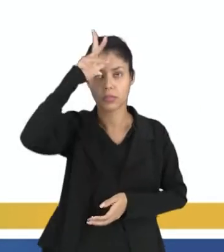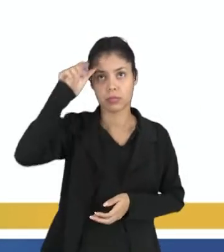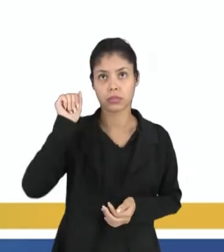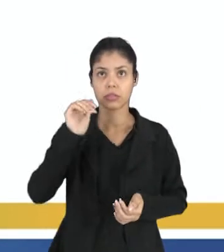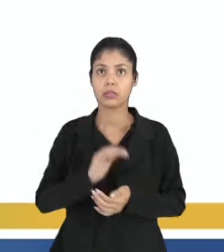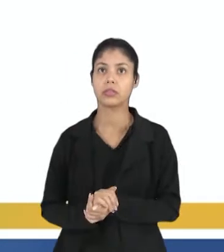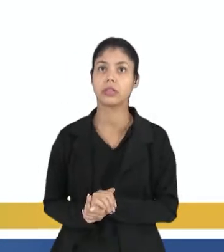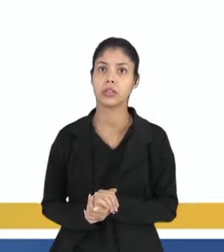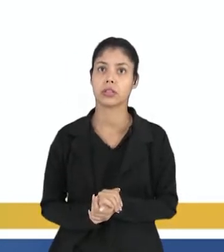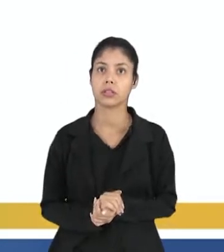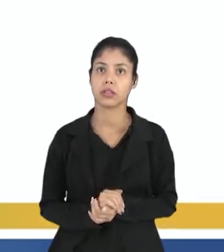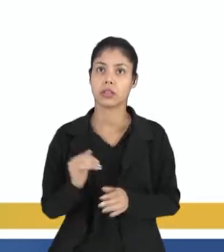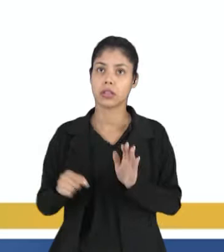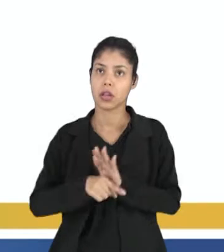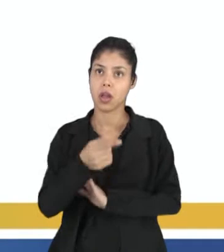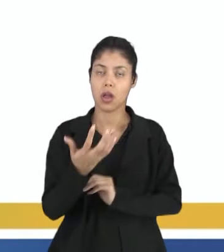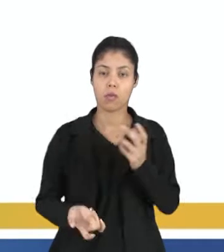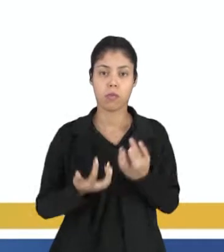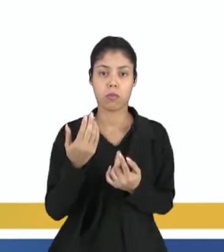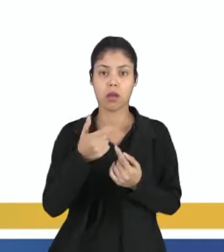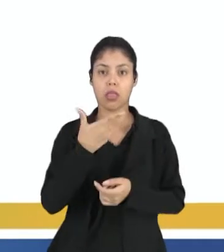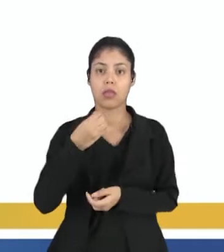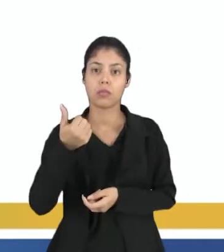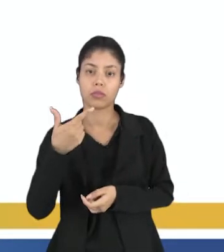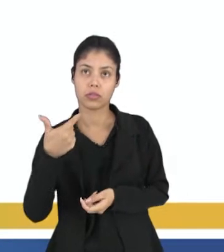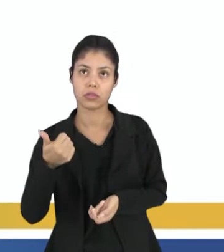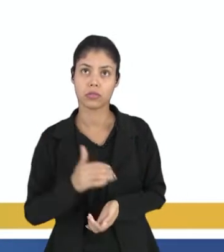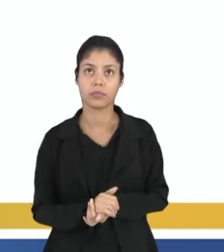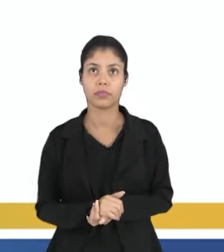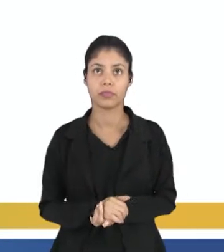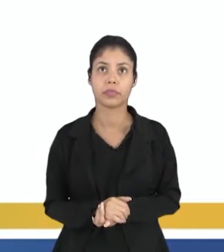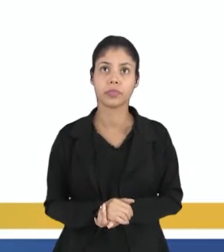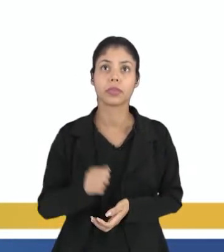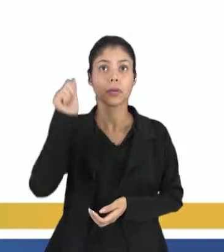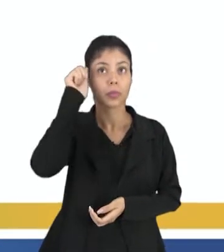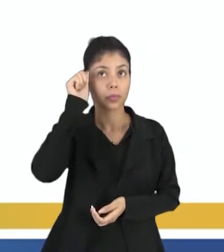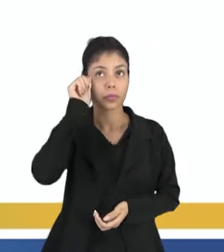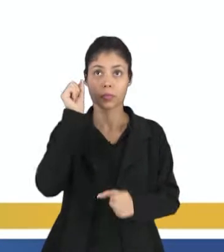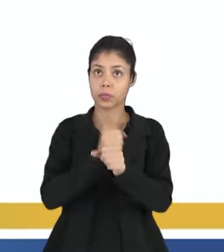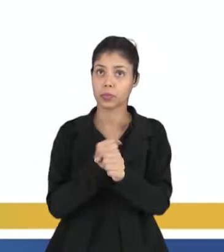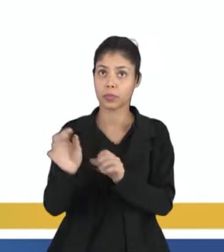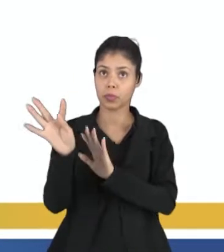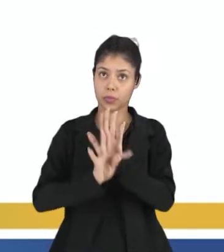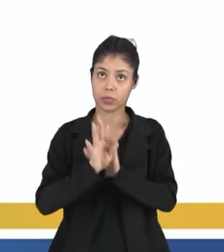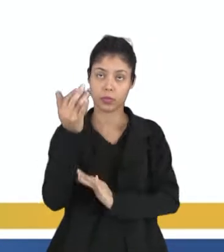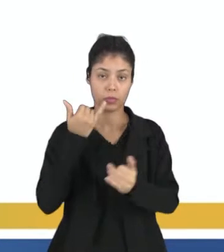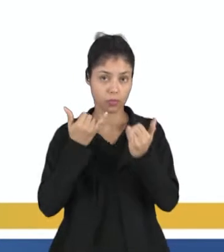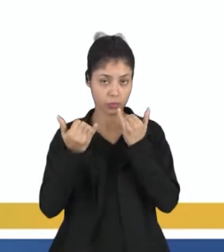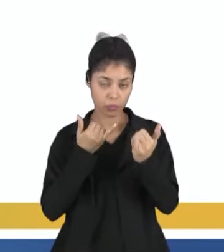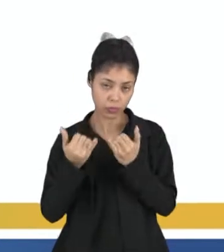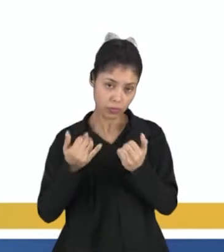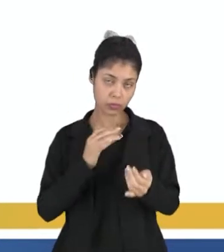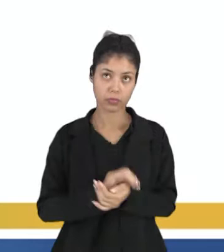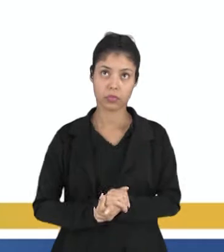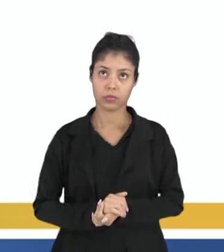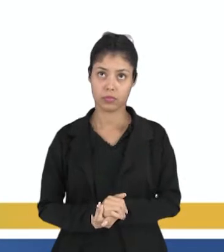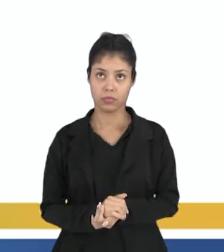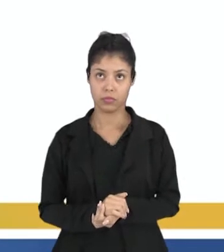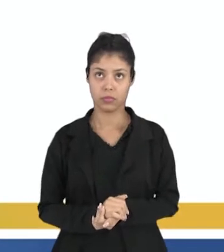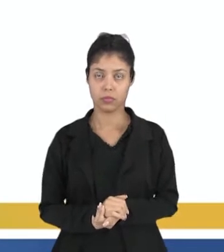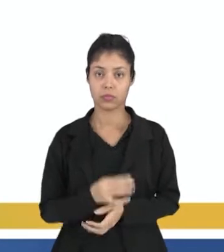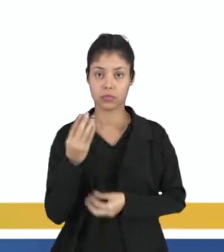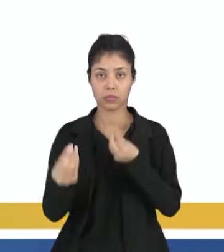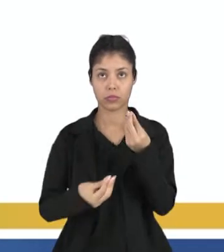Amazônia na temporada do fogo em 2021. A autora constrói o texto